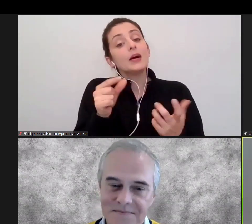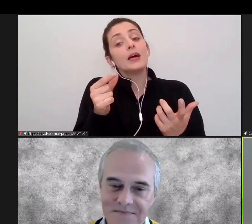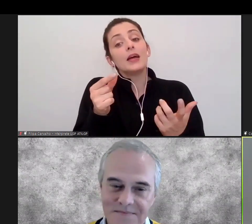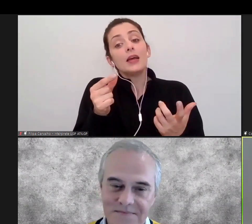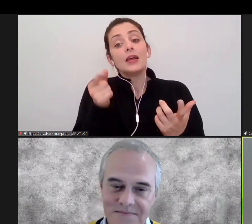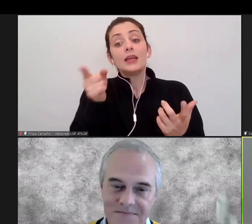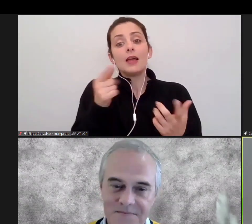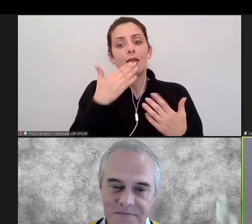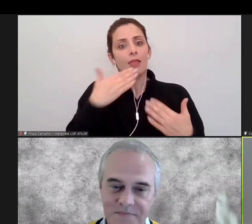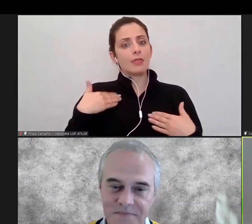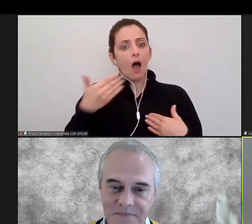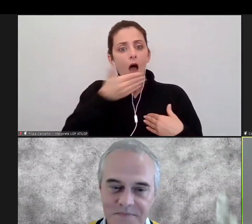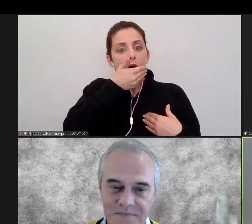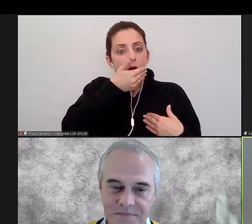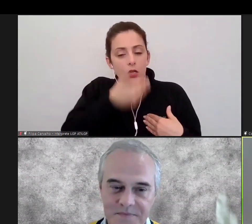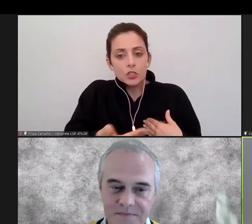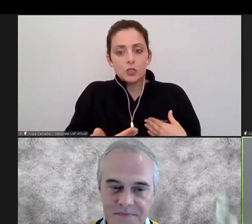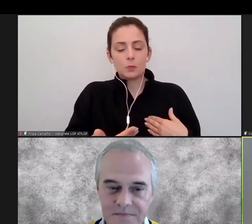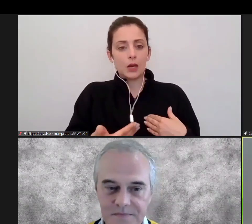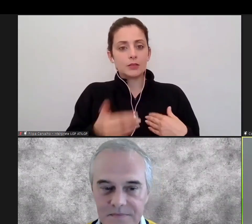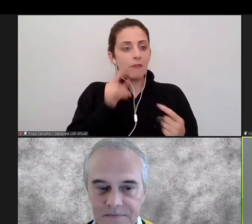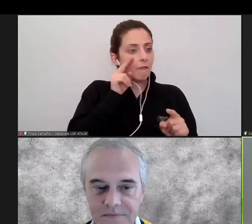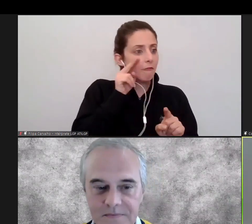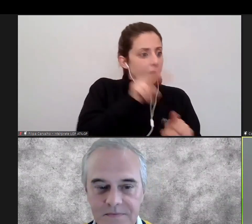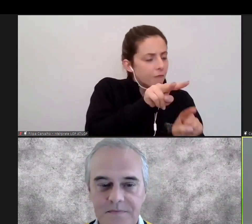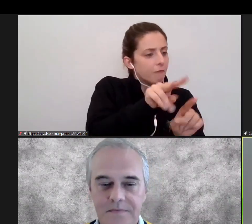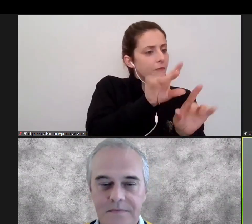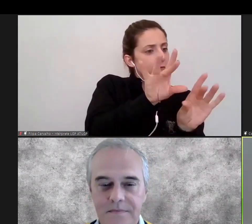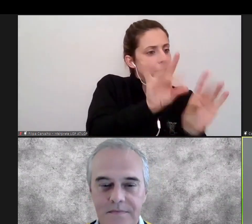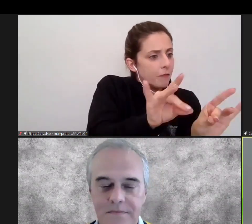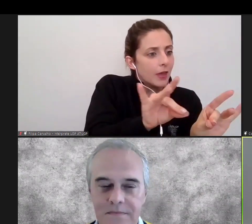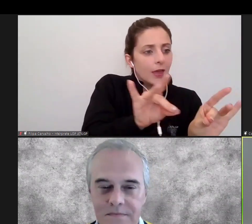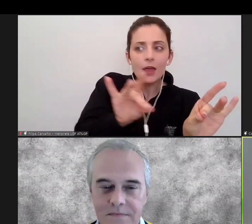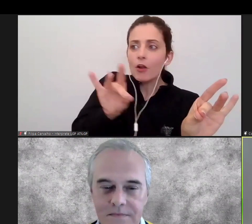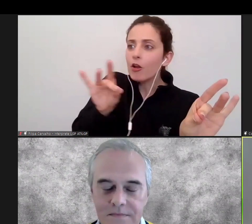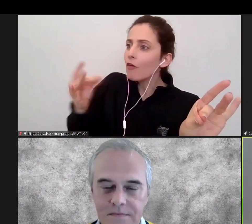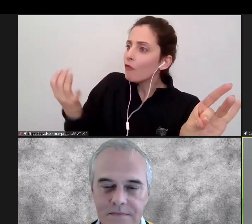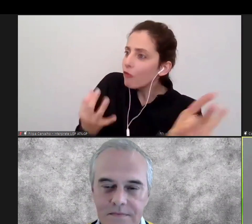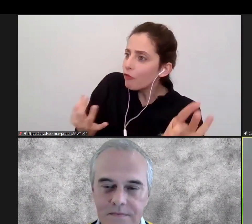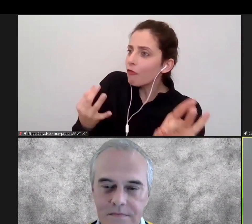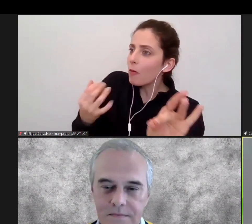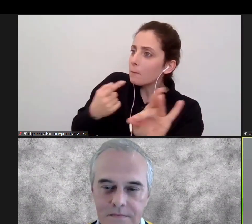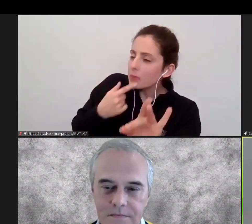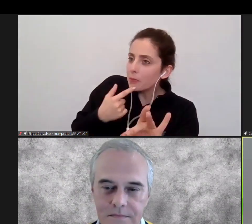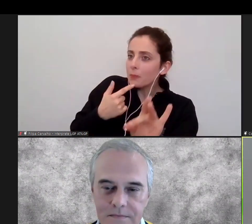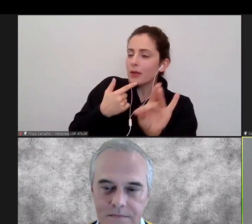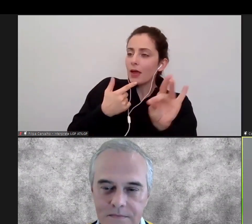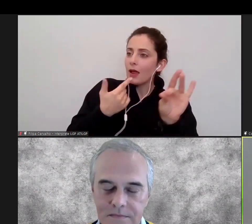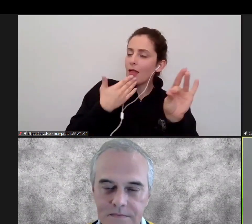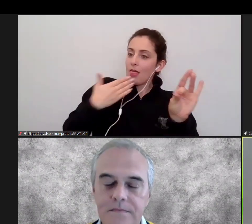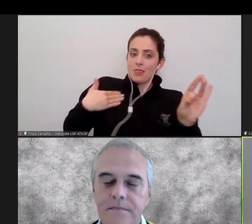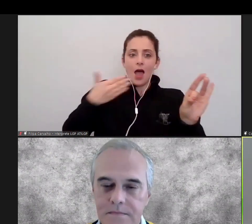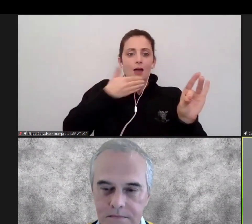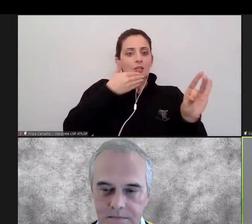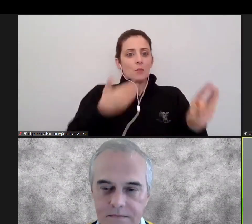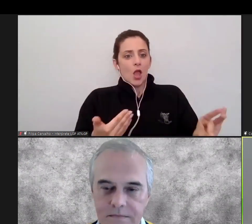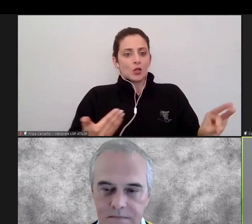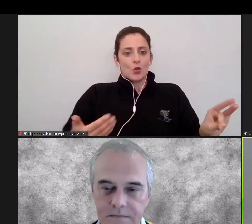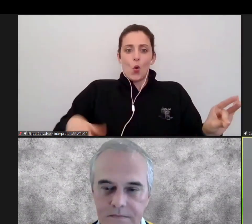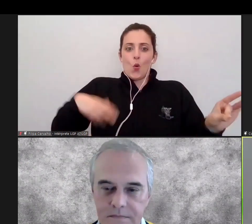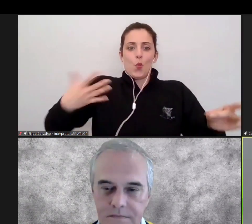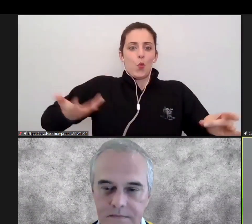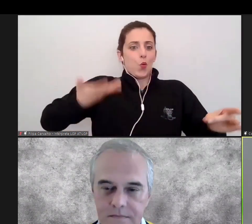uma experiência que me permitiu ver, assistir, viver num contexto diferente, e foi das experiências mais ricas que tive e que me